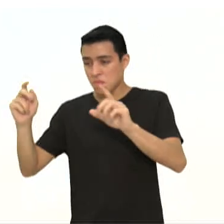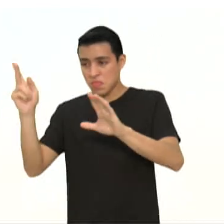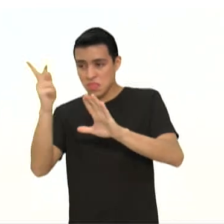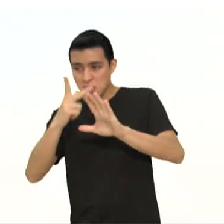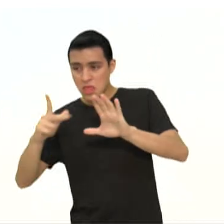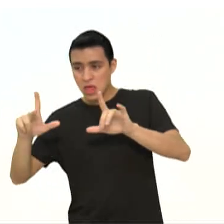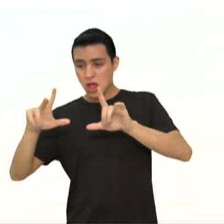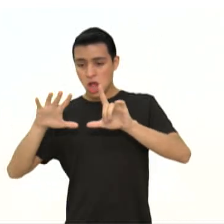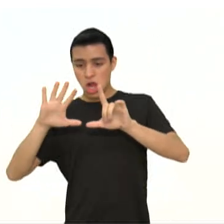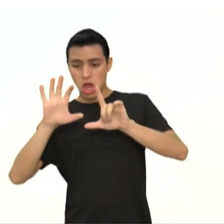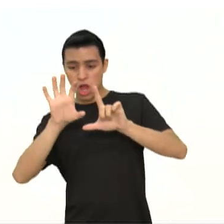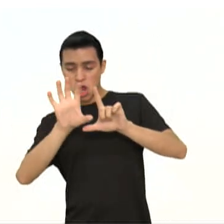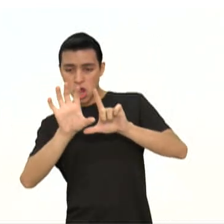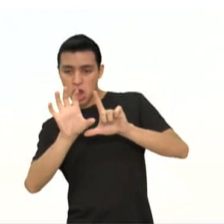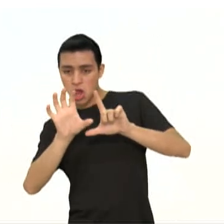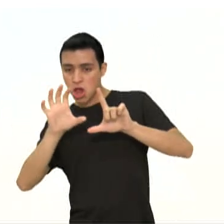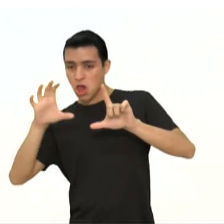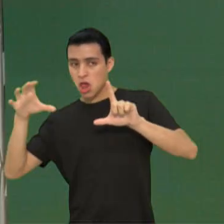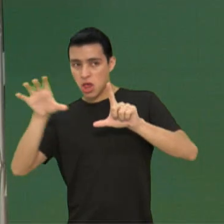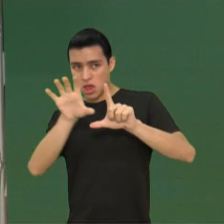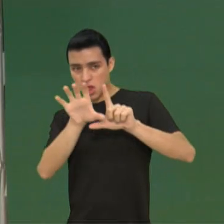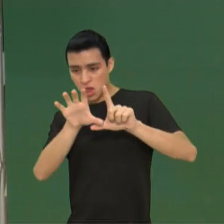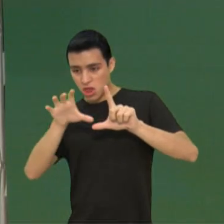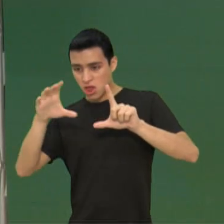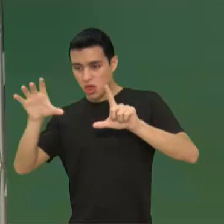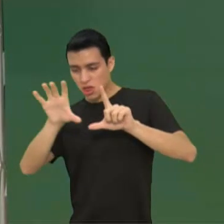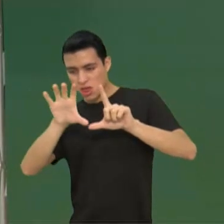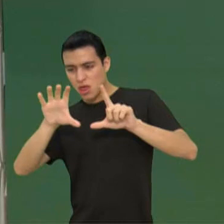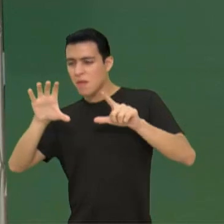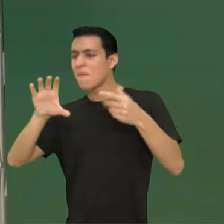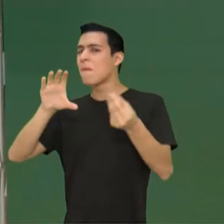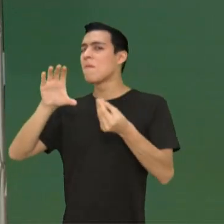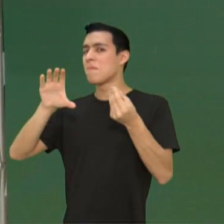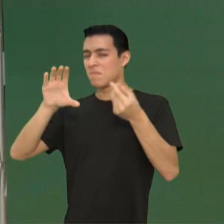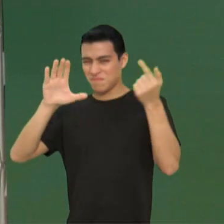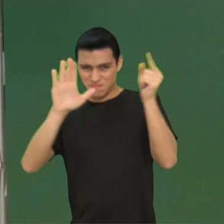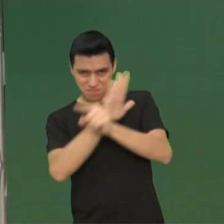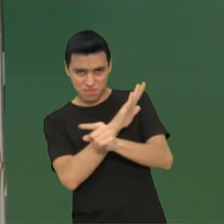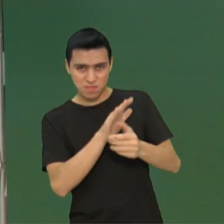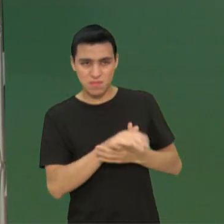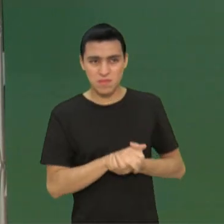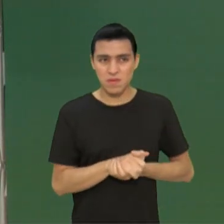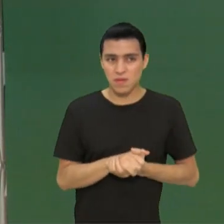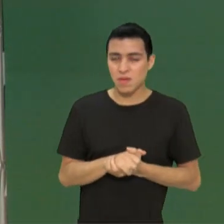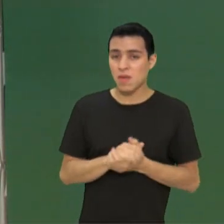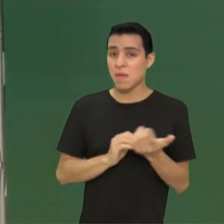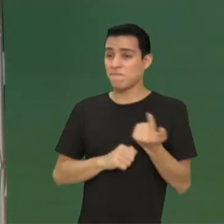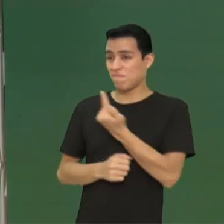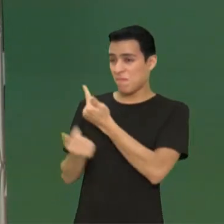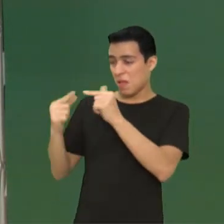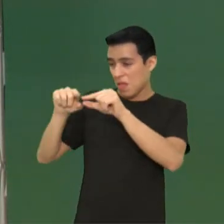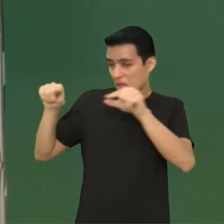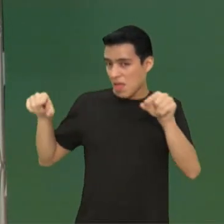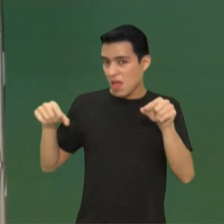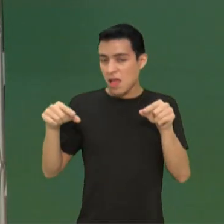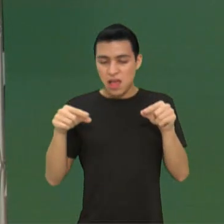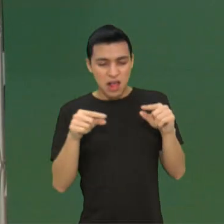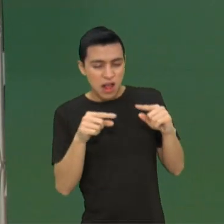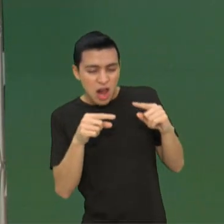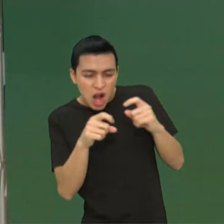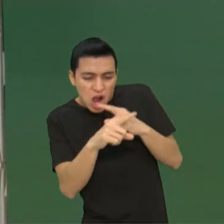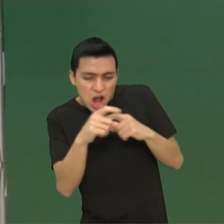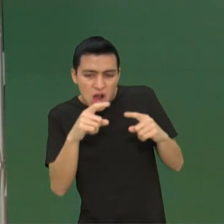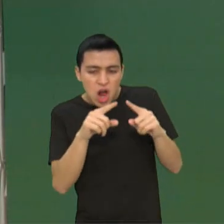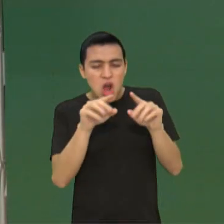por aquela estrutura ali. Vamos para a perguntinha. Os peroxissomos são organelas